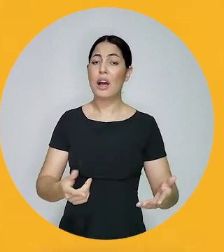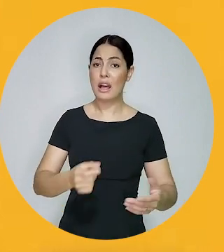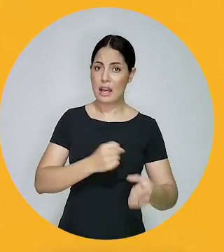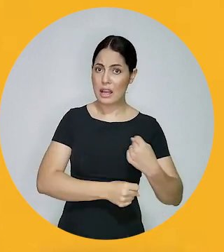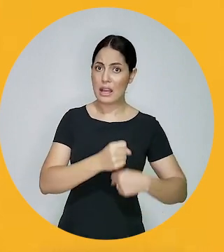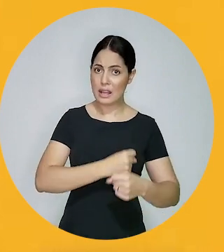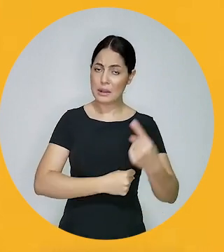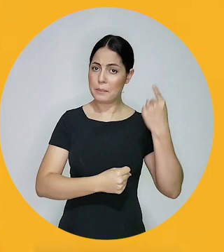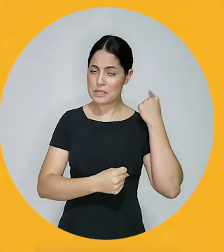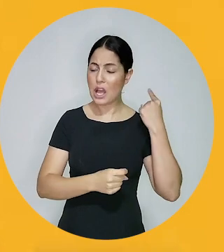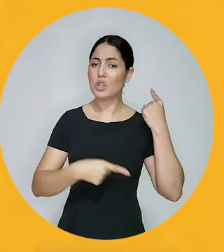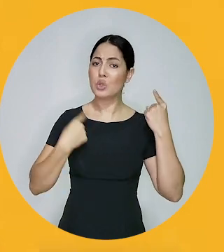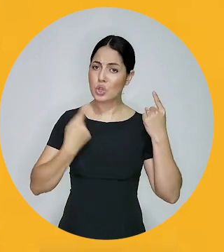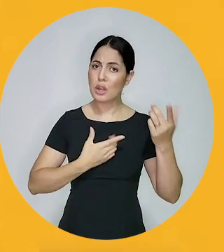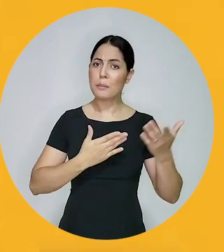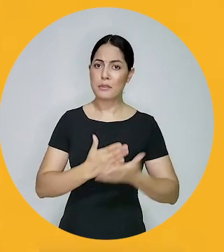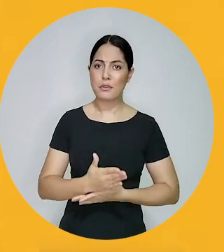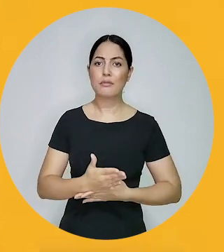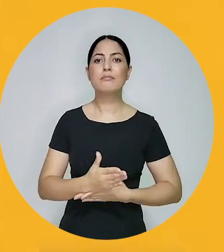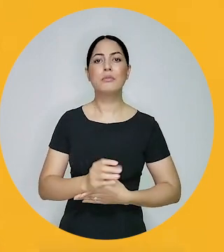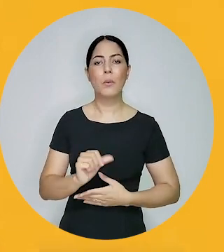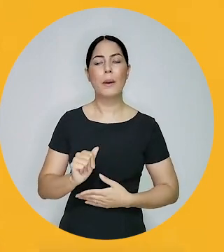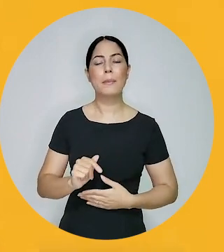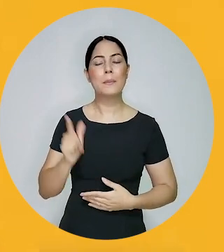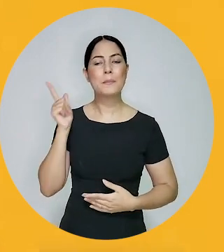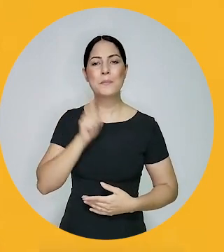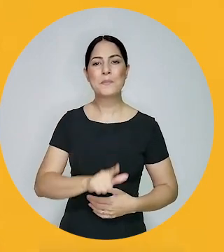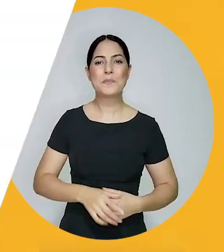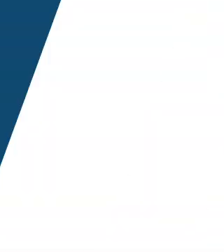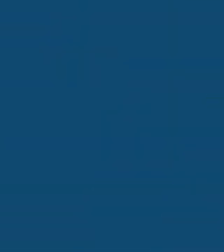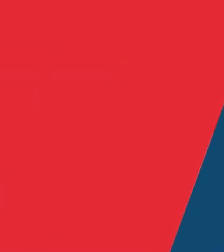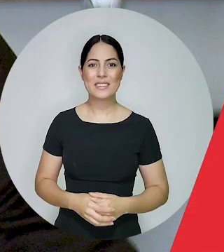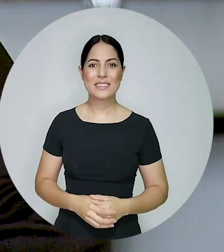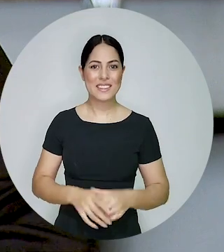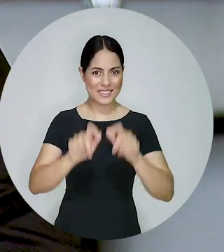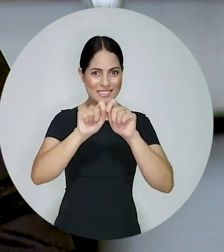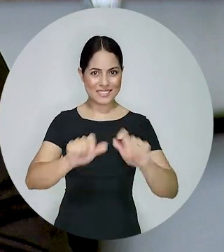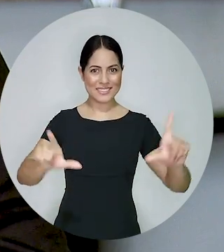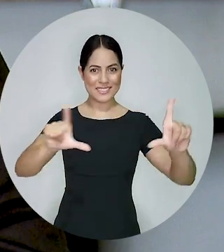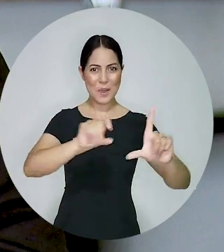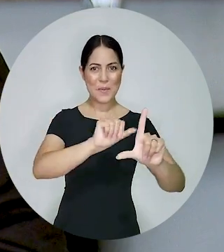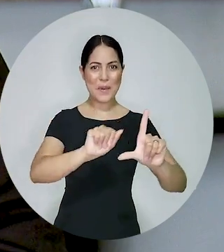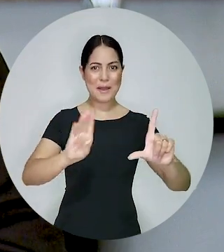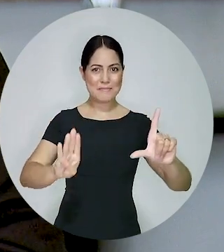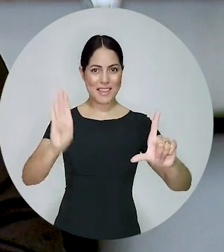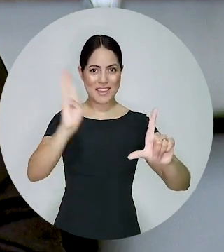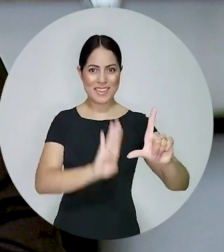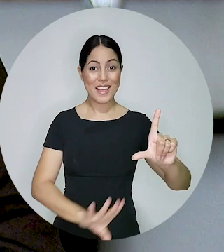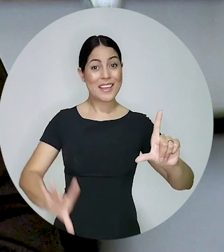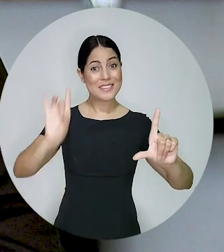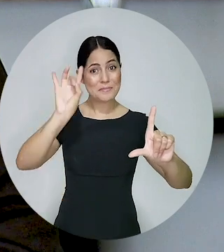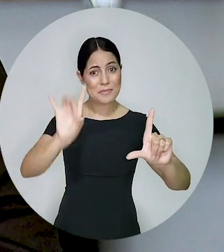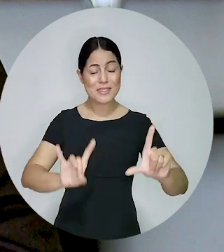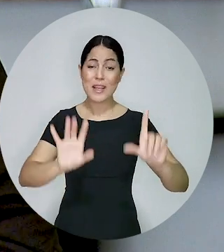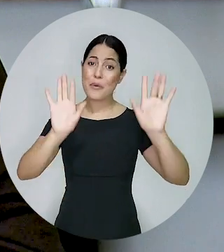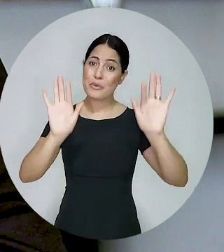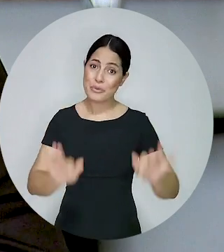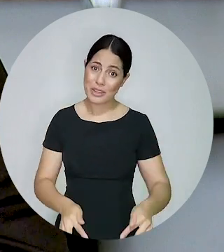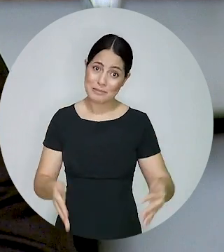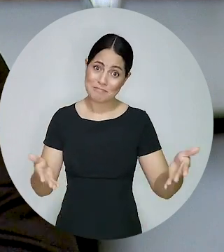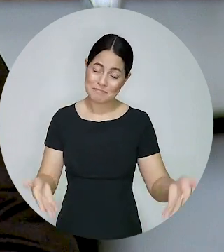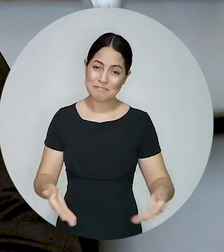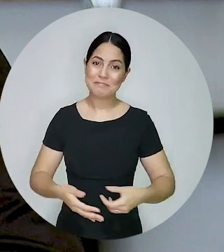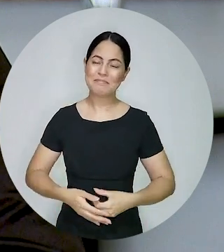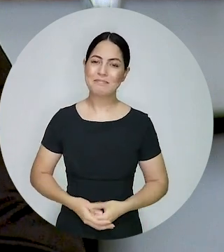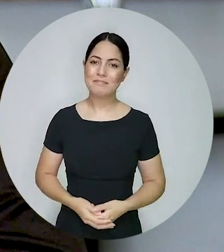OAB no ano passado e foi aprovado no âmbito da nossa entidade. Este programa especial da Ordem dos Advogados do Brasil